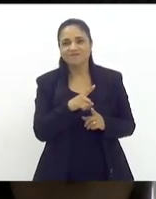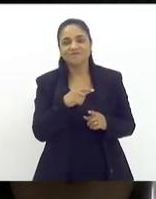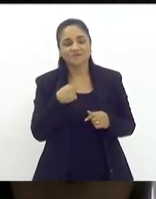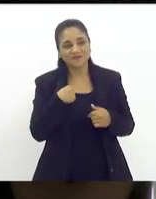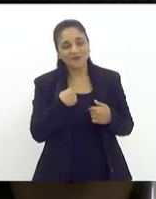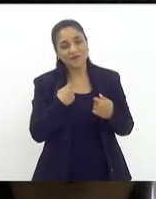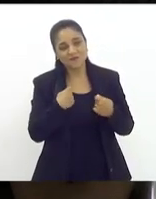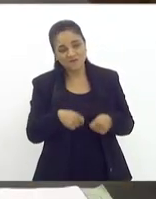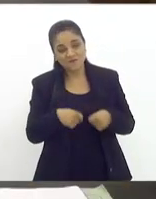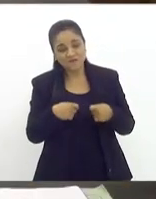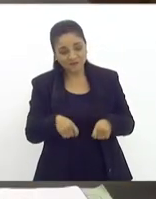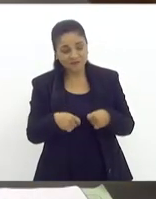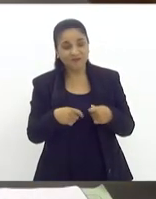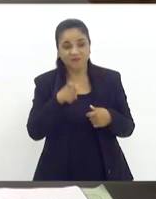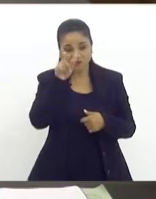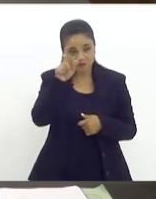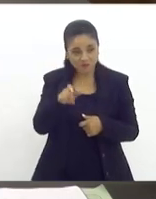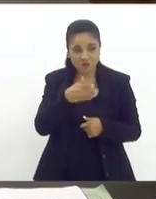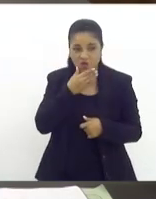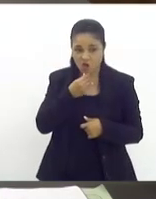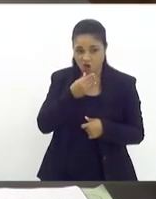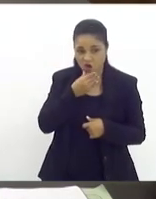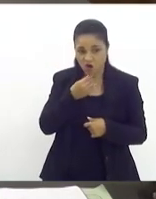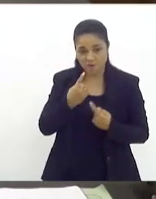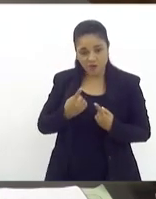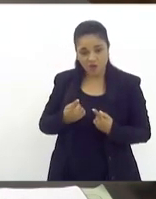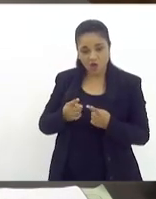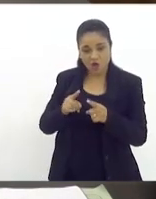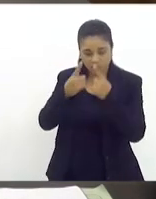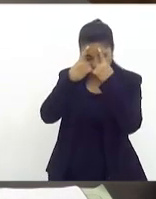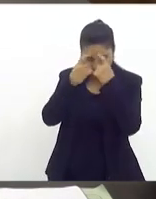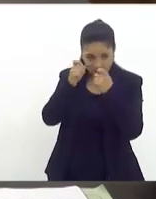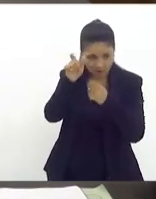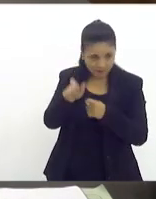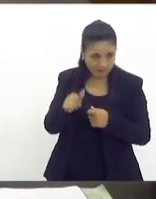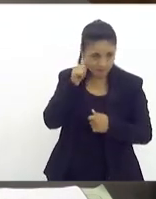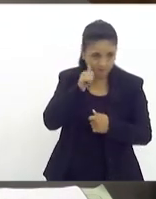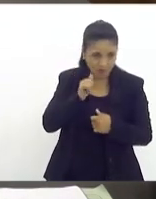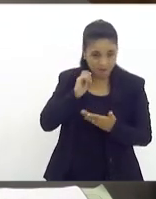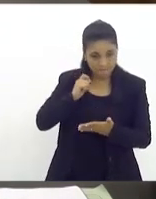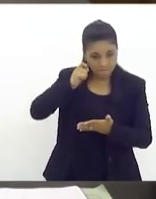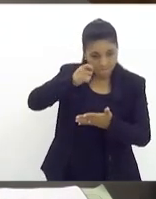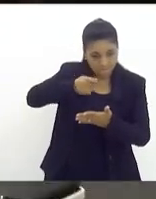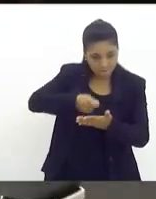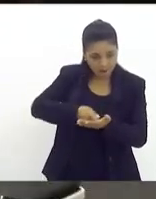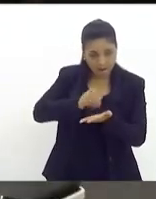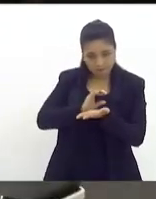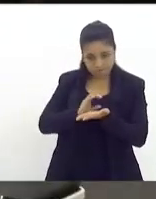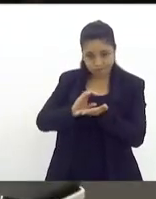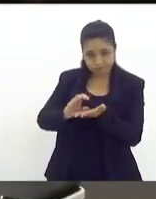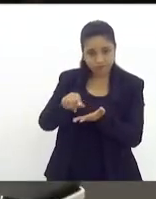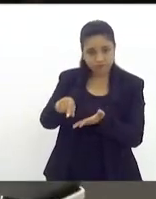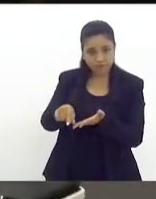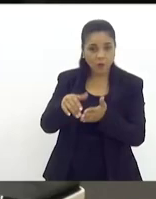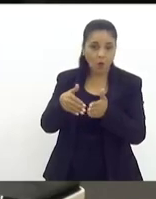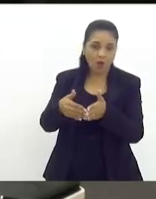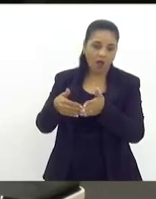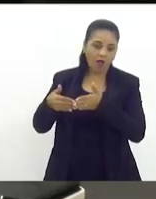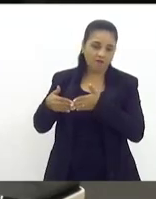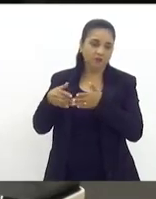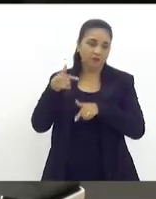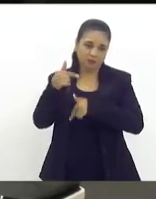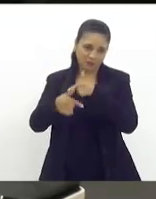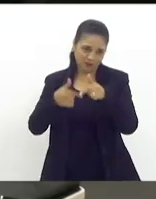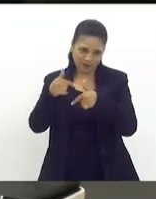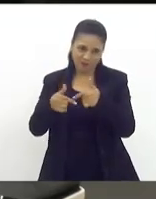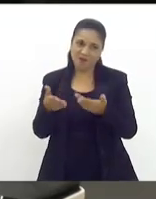mulher pague ao empregador da mulher que está afastada do trabalho a indenização pelo afastamento da mulher. Ou